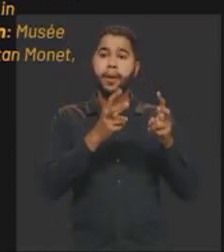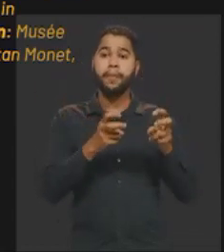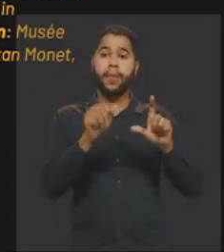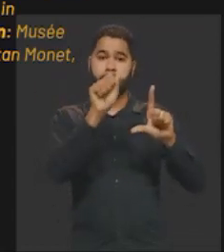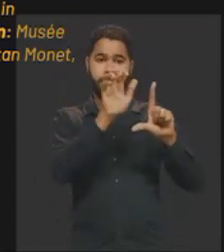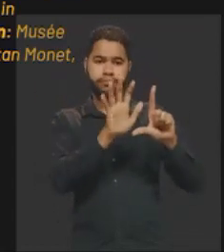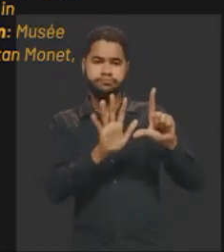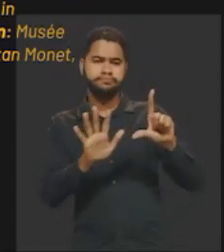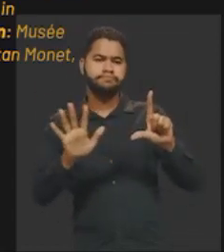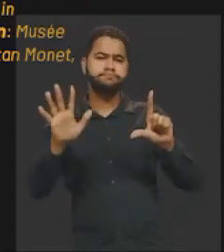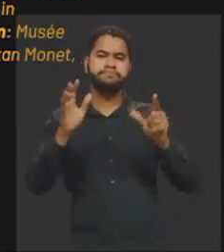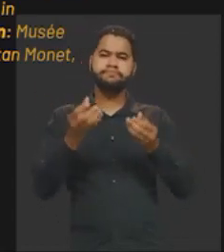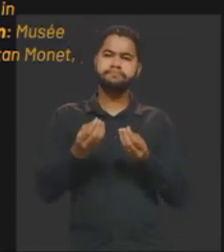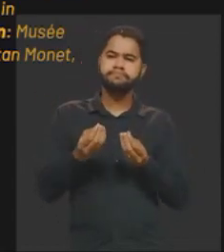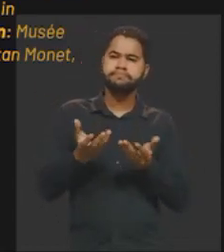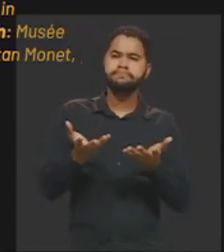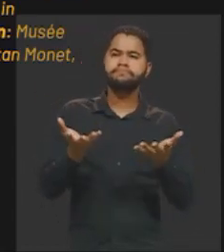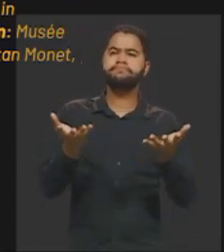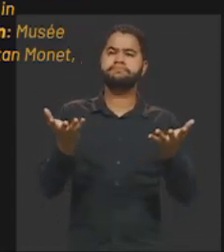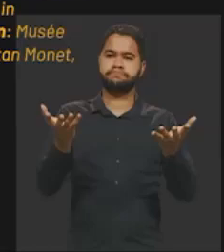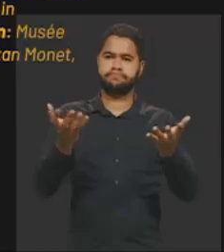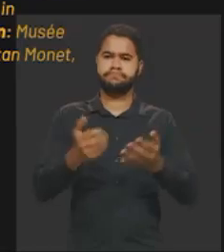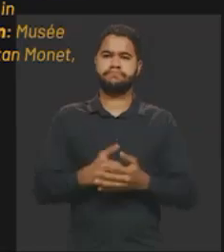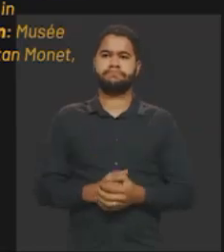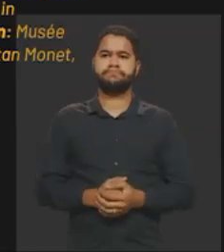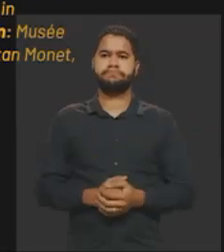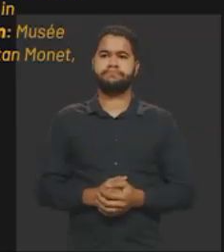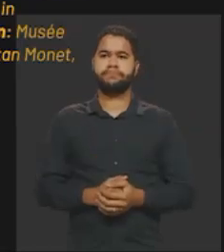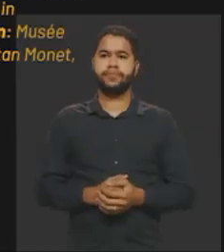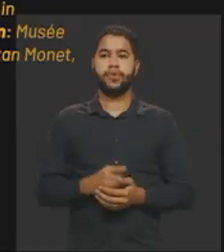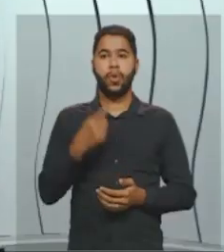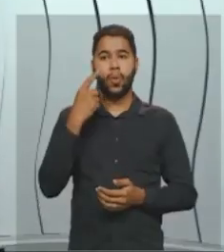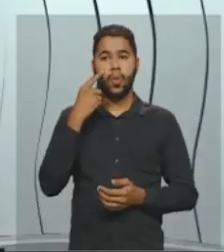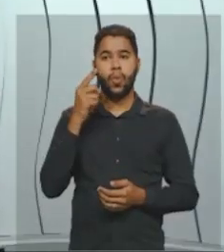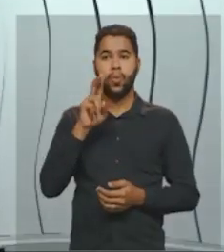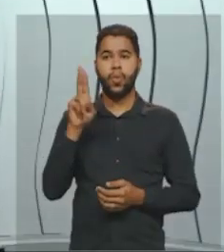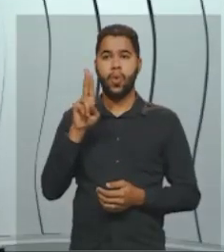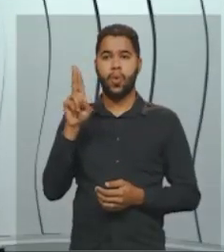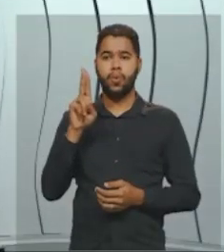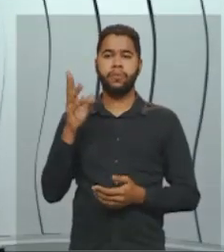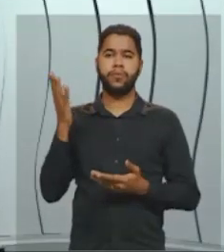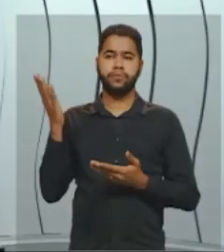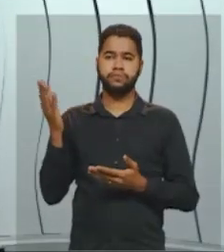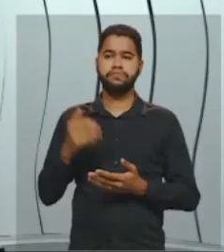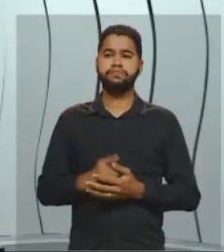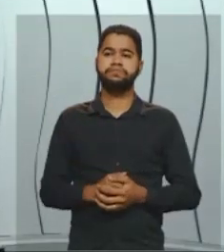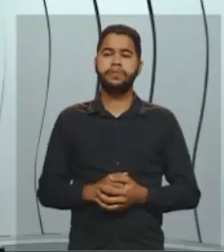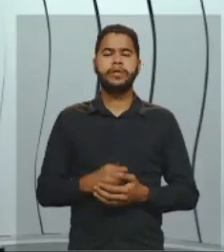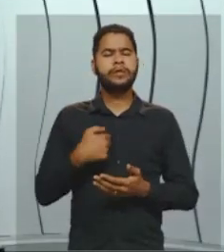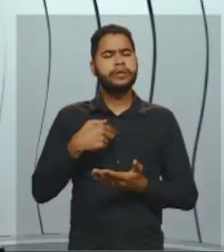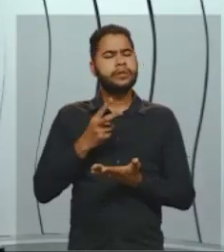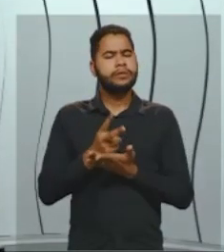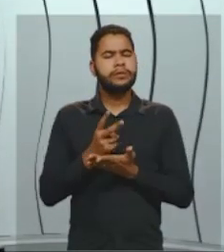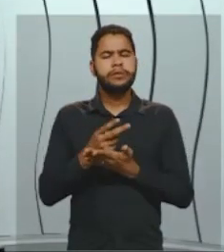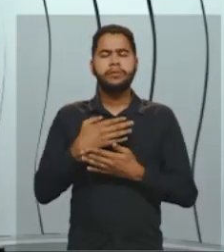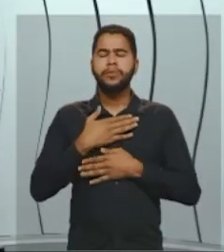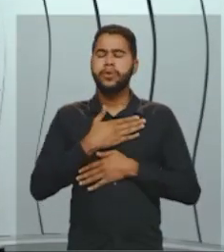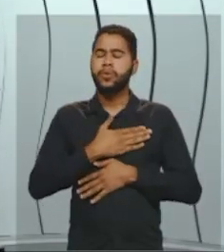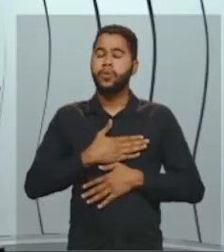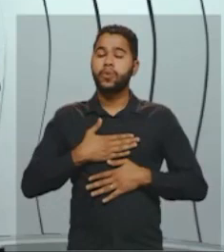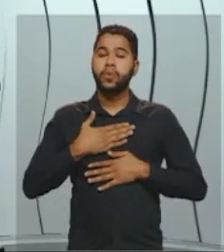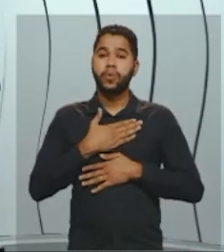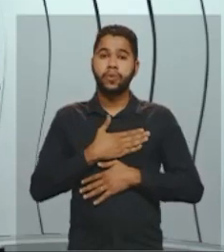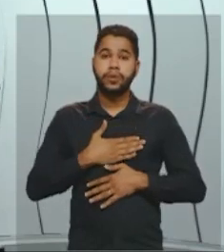paisagem. Então, o quadro chama Impression Sunrise. Interessante que eu sempre gostei muito dessa pintura de